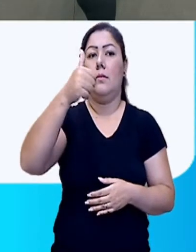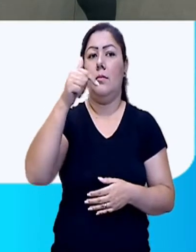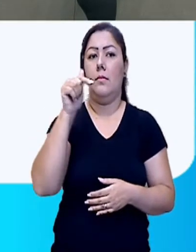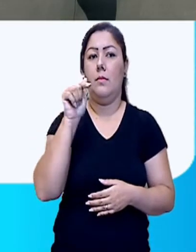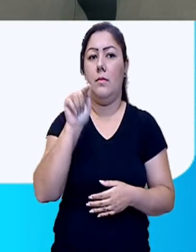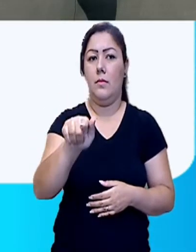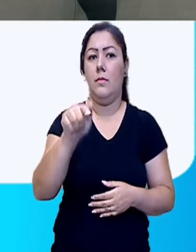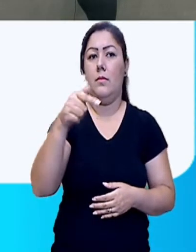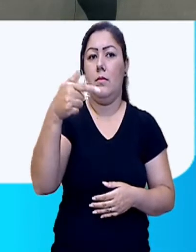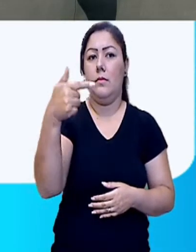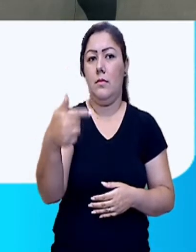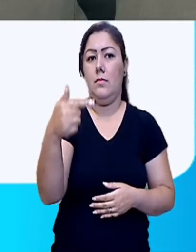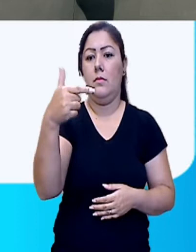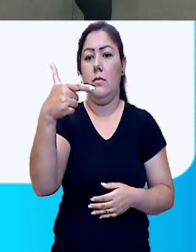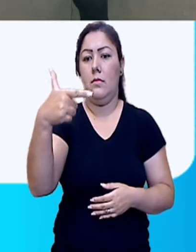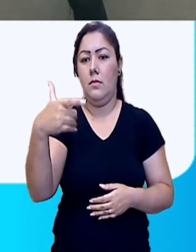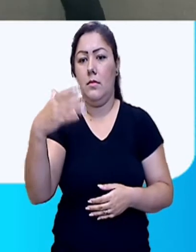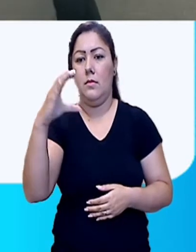1.720.